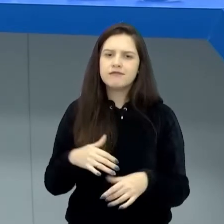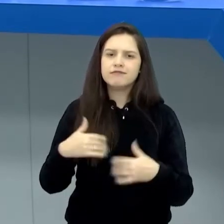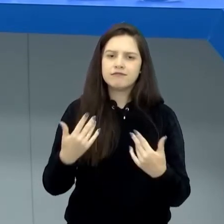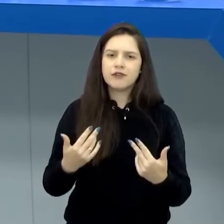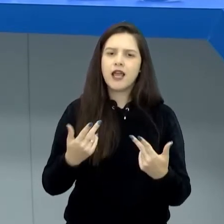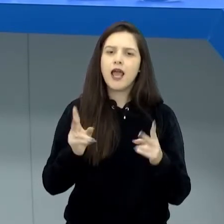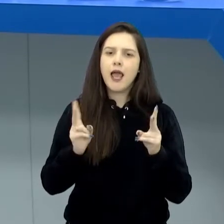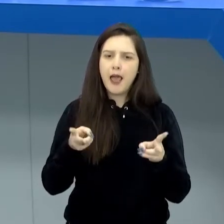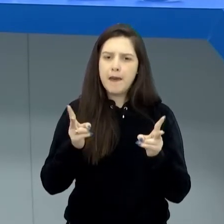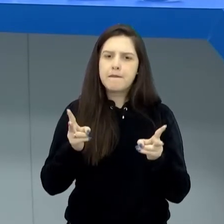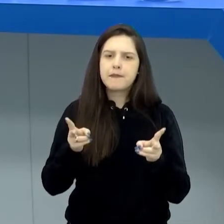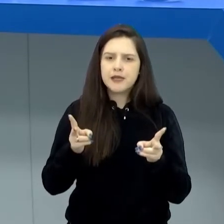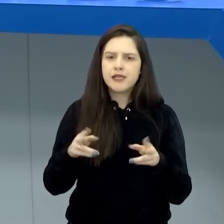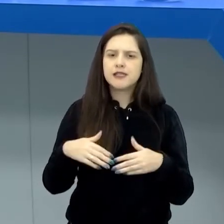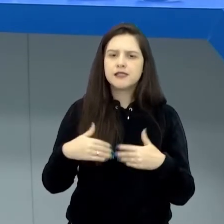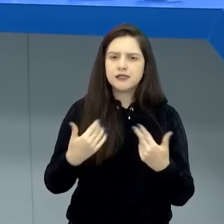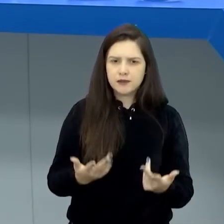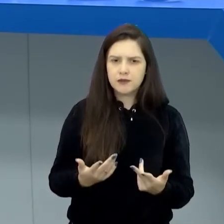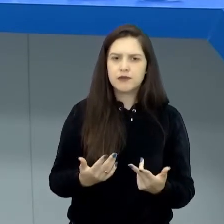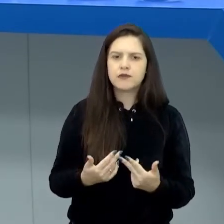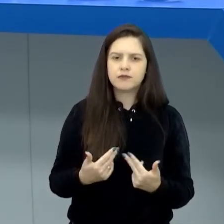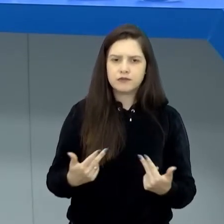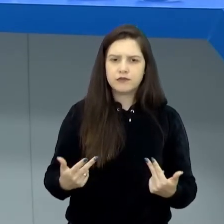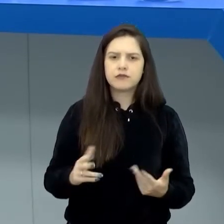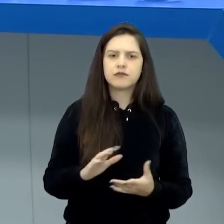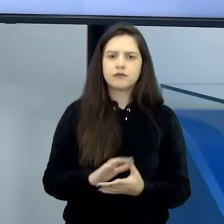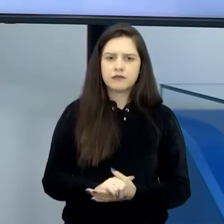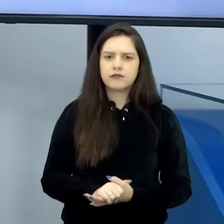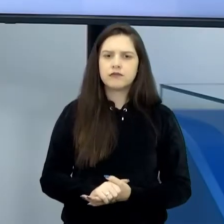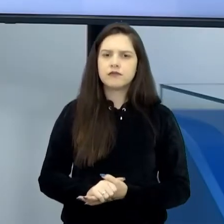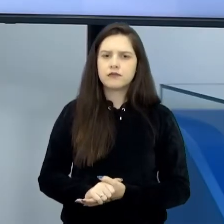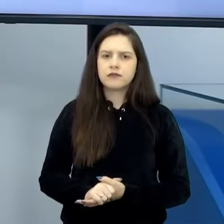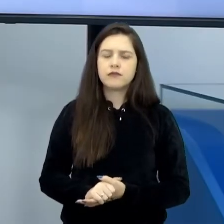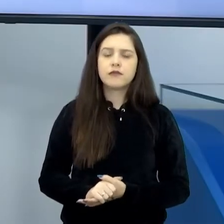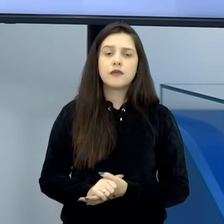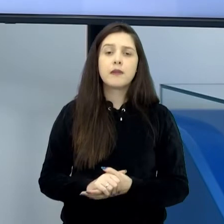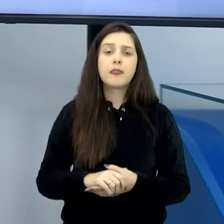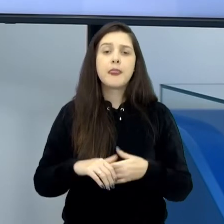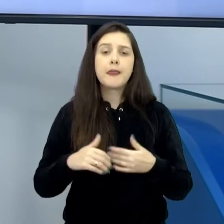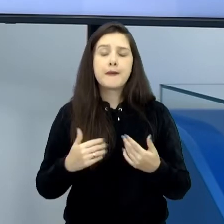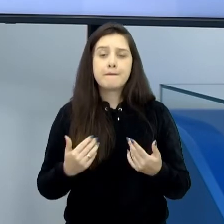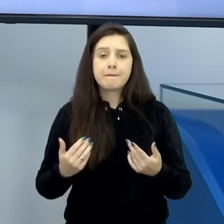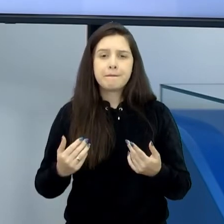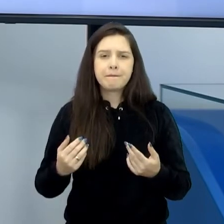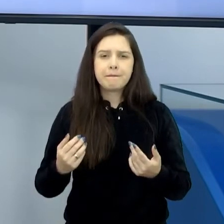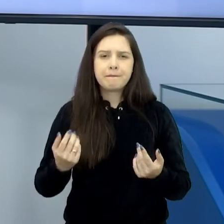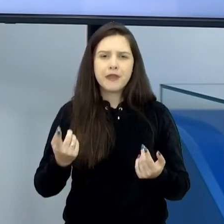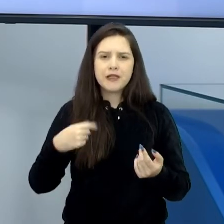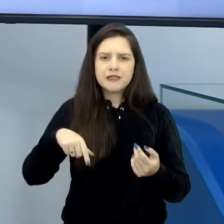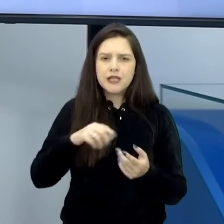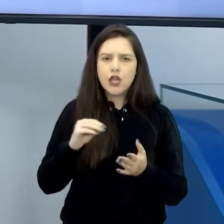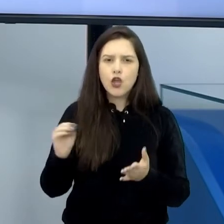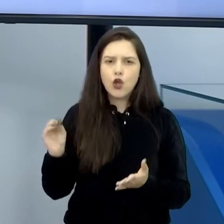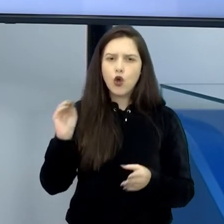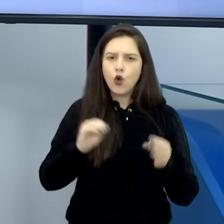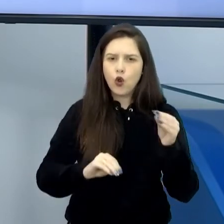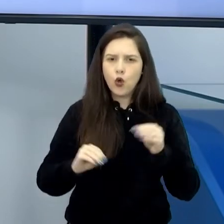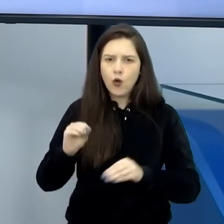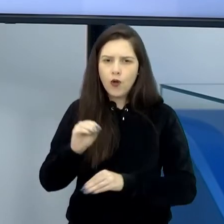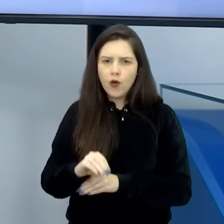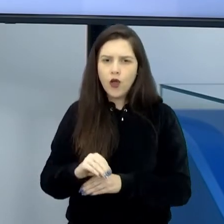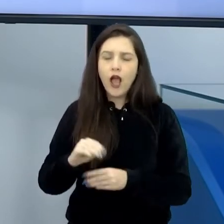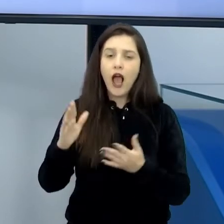mesma nesse caso, né? Vai ser escrito É só da relacionar mesma os forma. valores, né, colocando nos devidos lugares